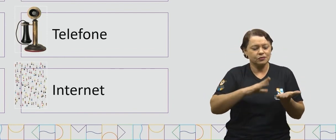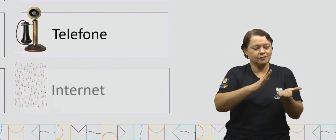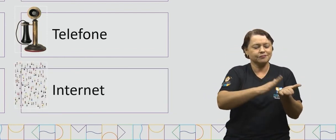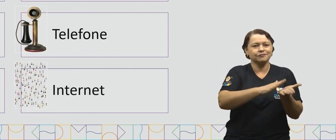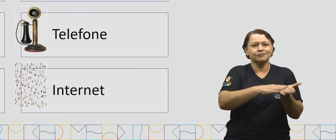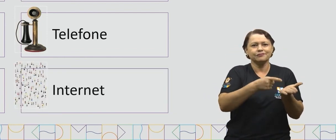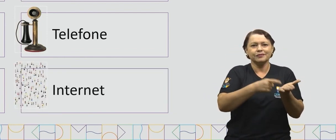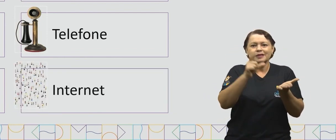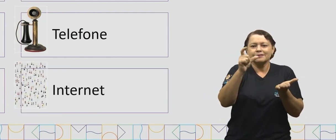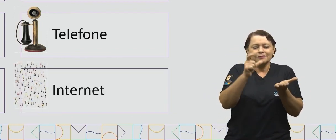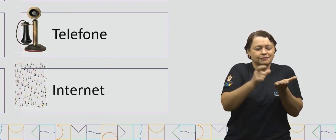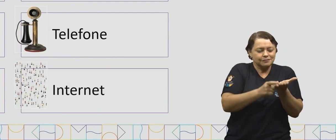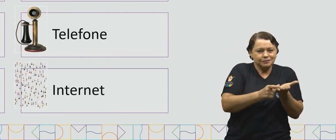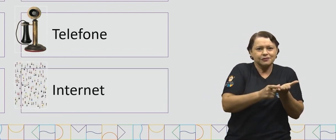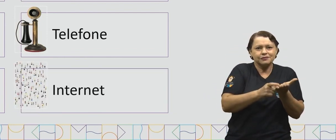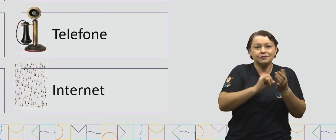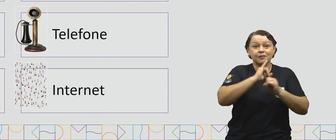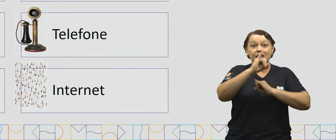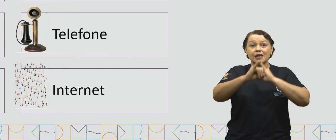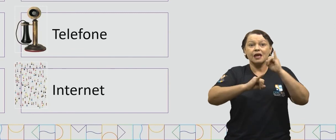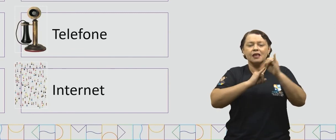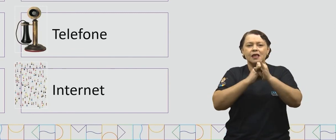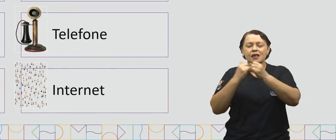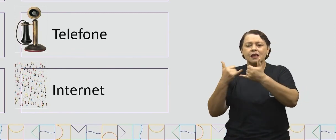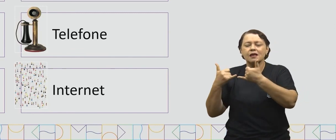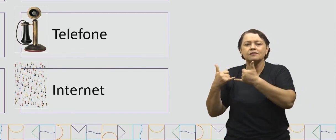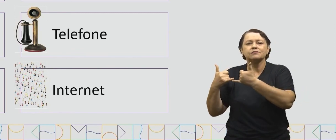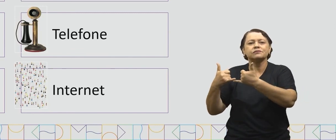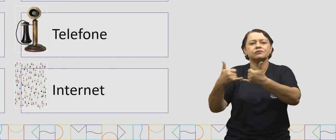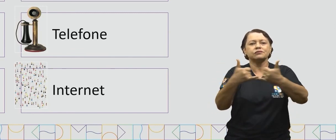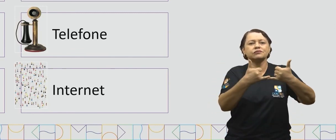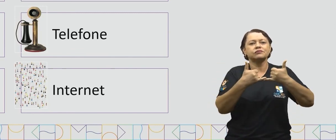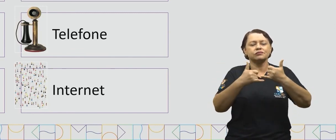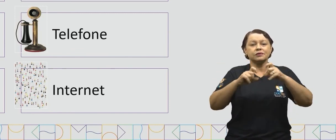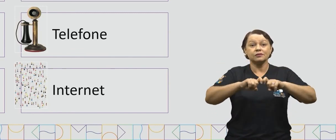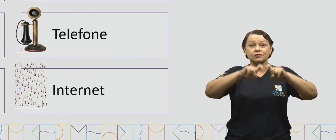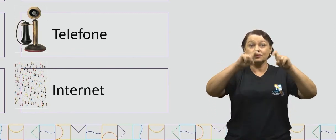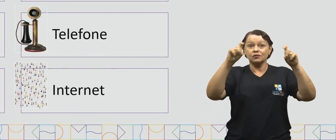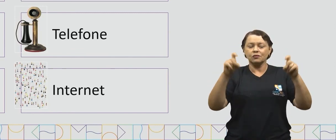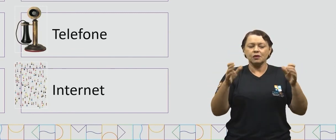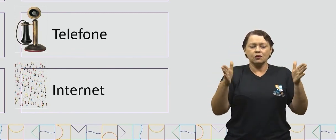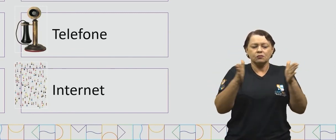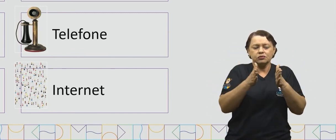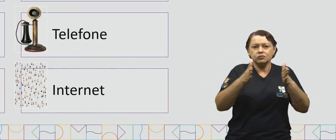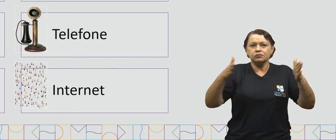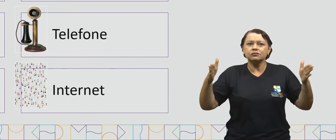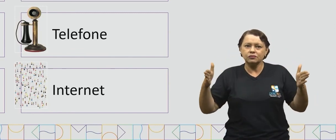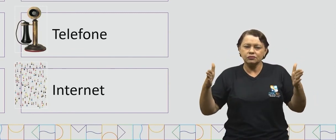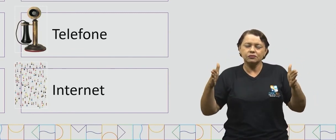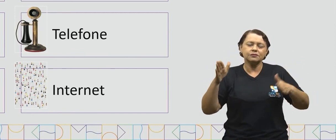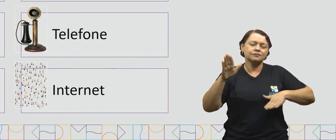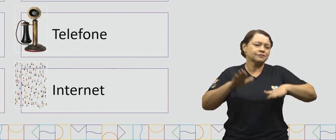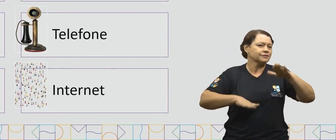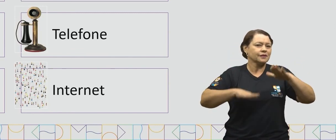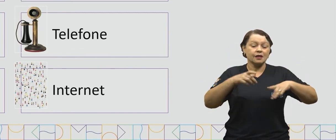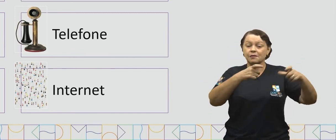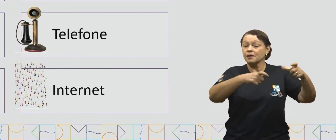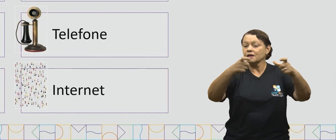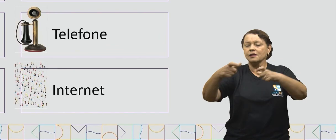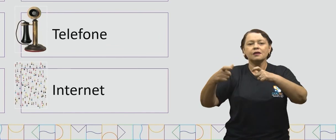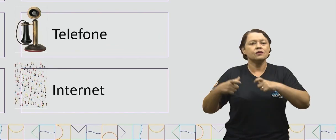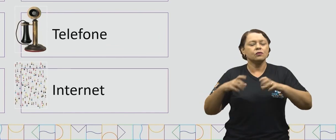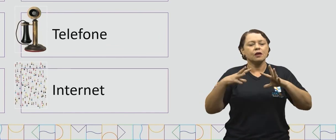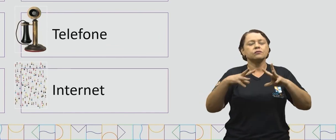mão. A internet interliga essa grande rede de computadores, maiores e menores, independente do